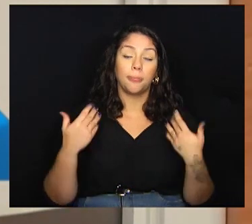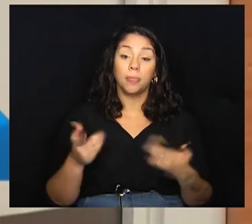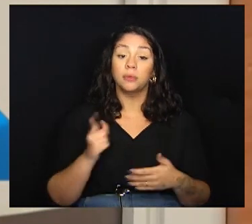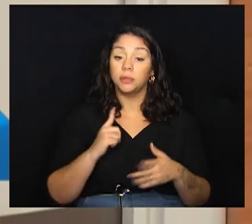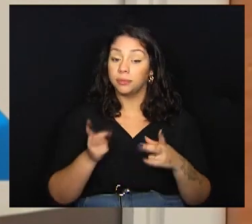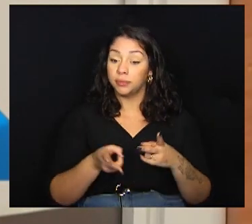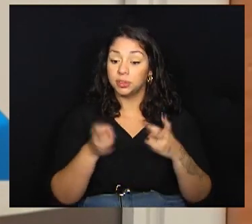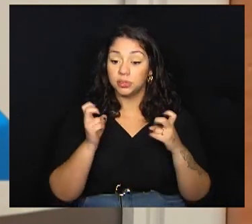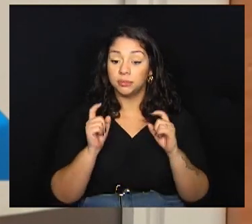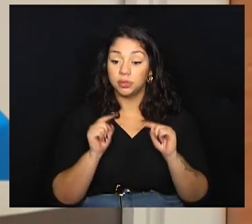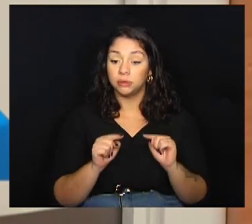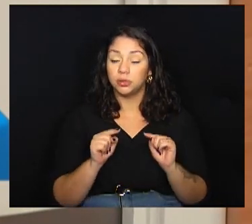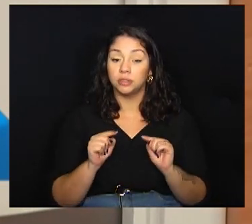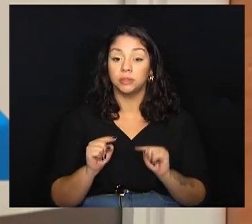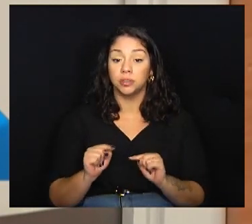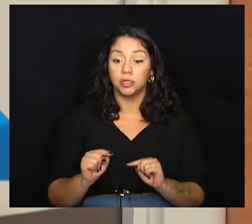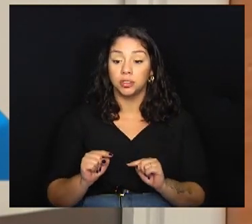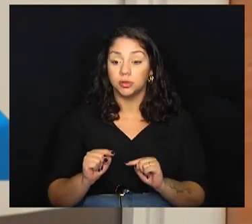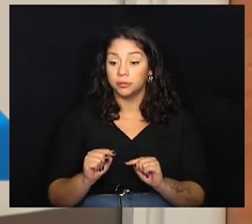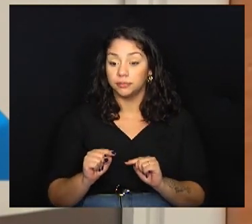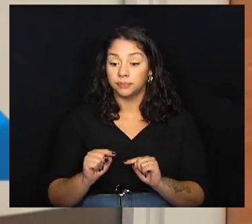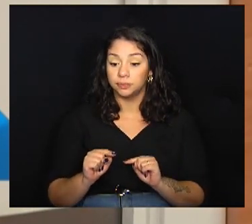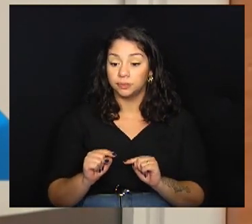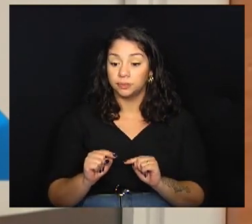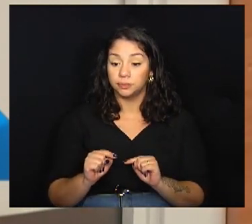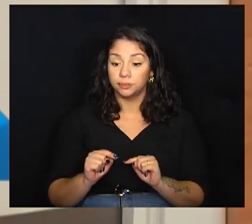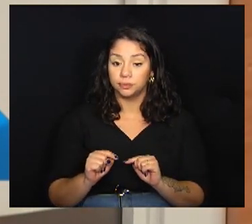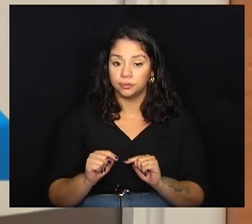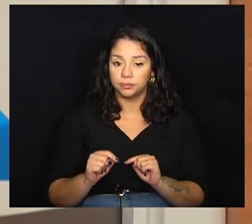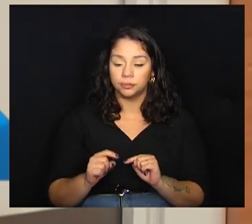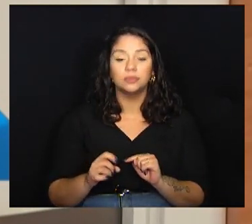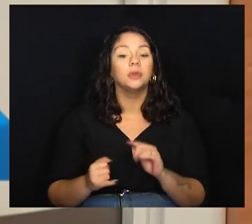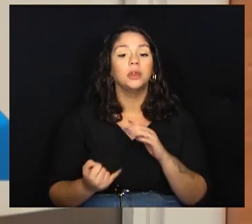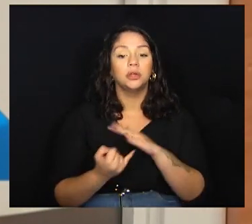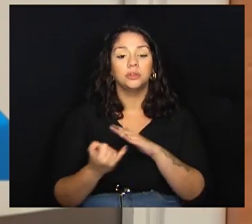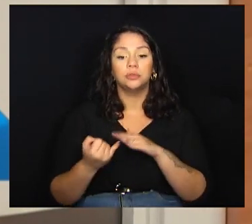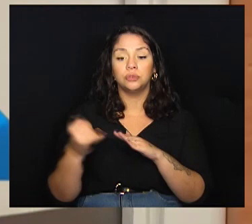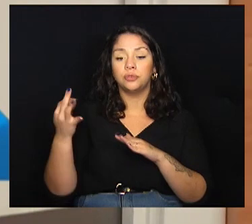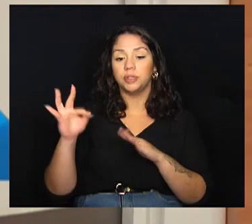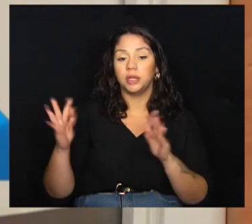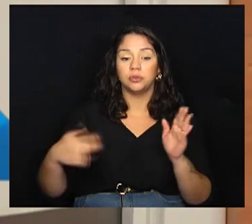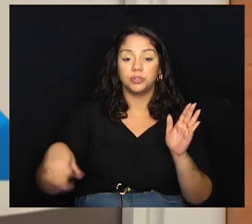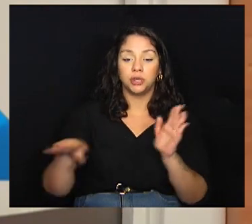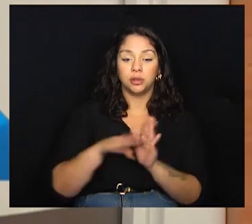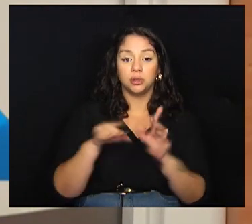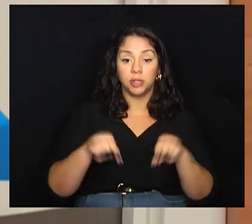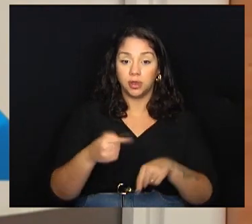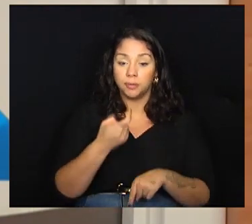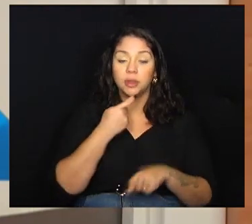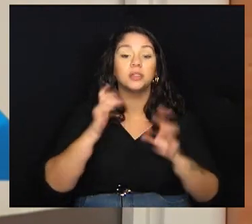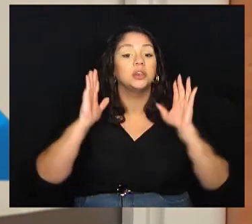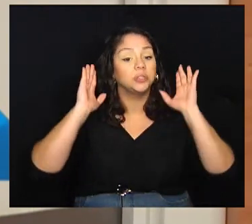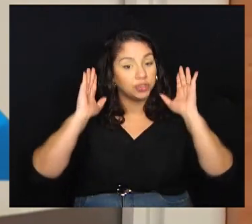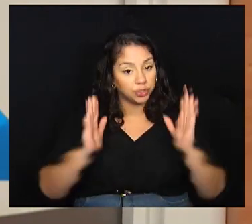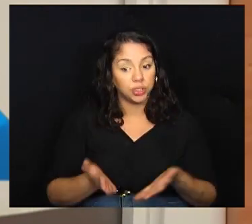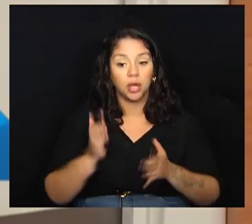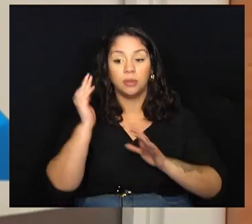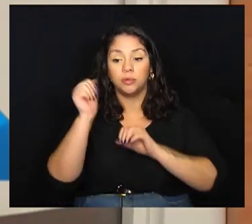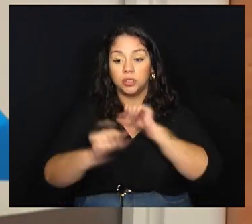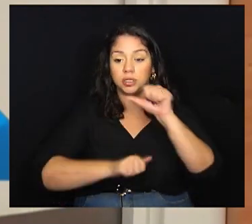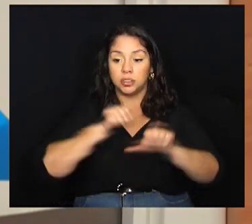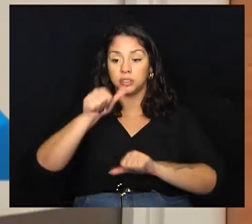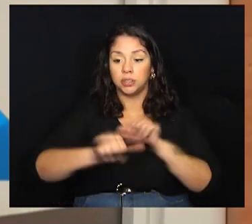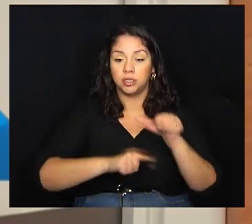observado que com a vinda do Instituto Federal para a cidade de Campinas, a gente já teve uma mudança importante, impactante, né,